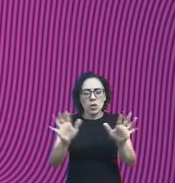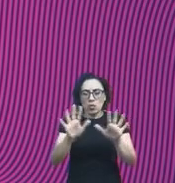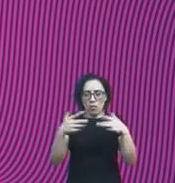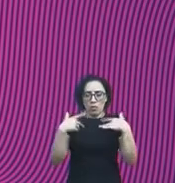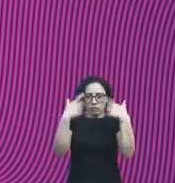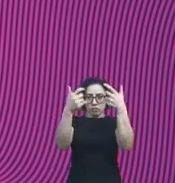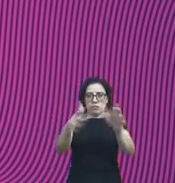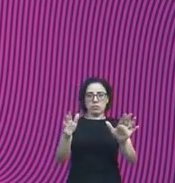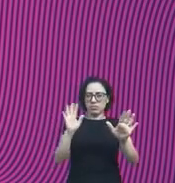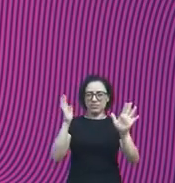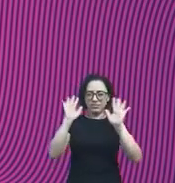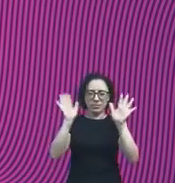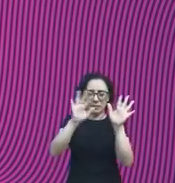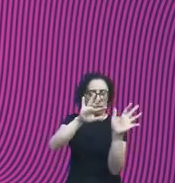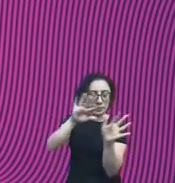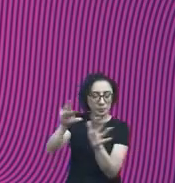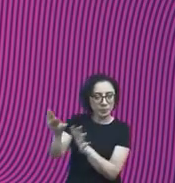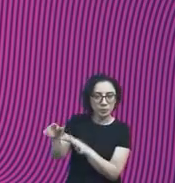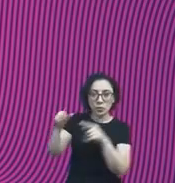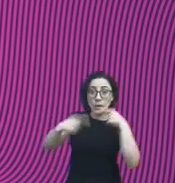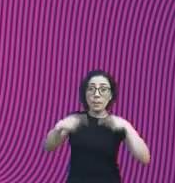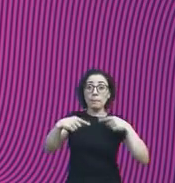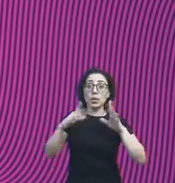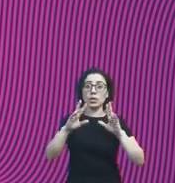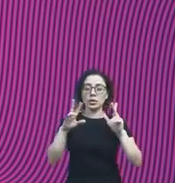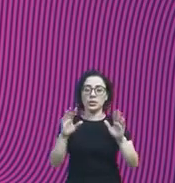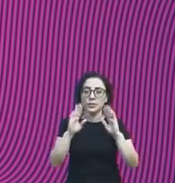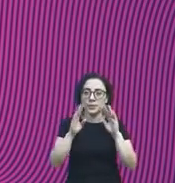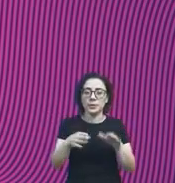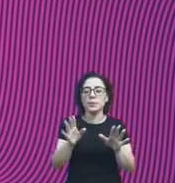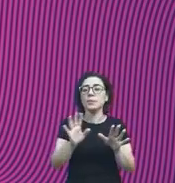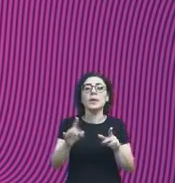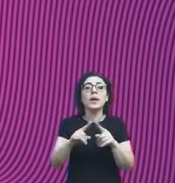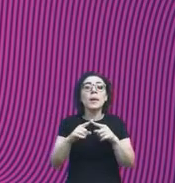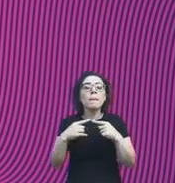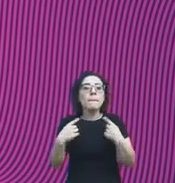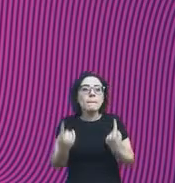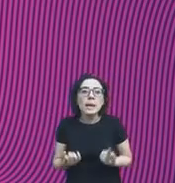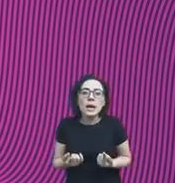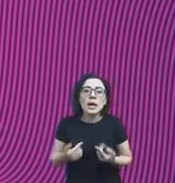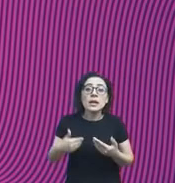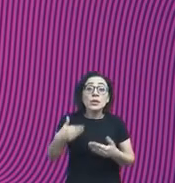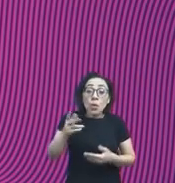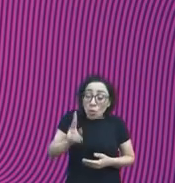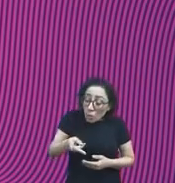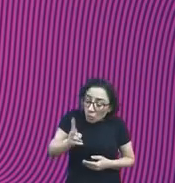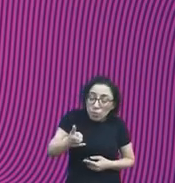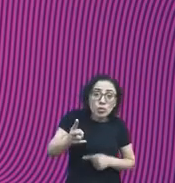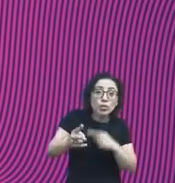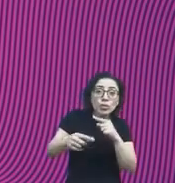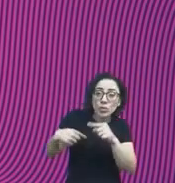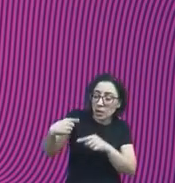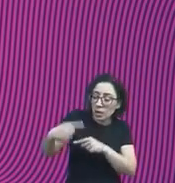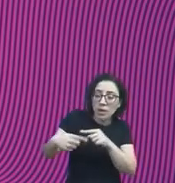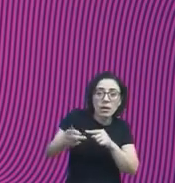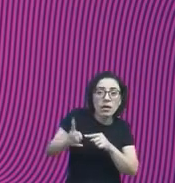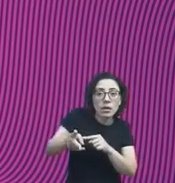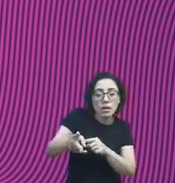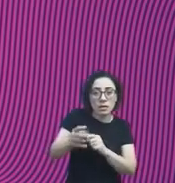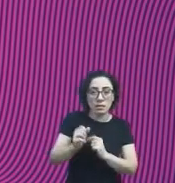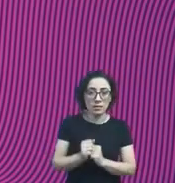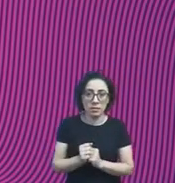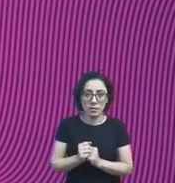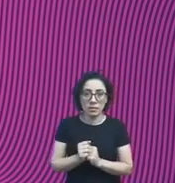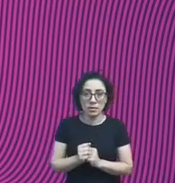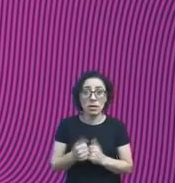haver lugar para projetos com continuidade. Então, o setor público, pela falta de